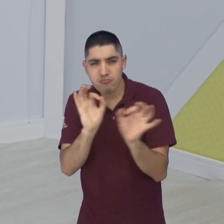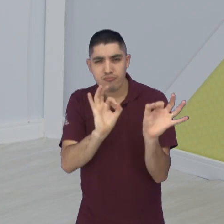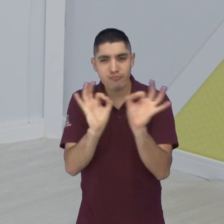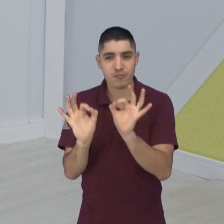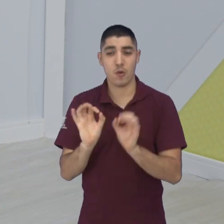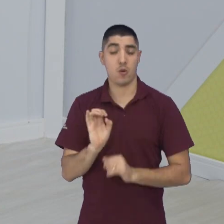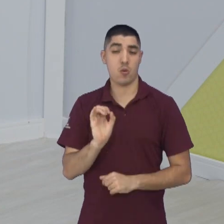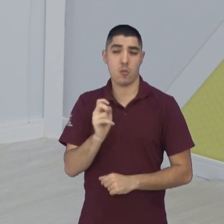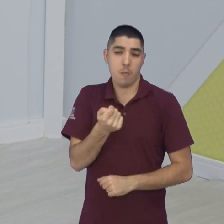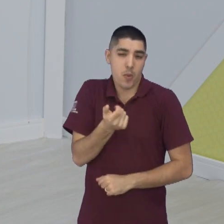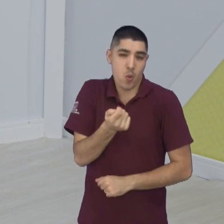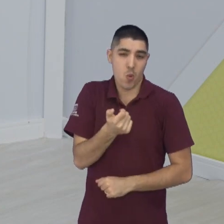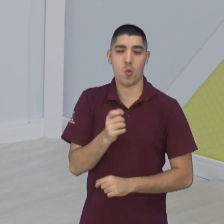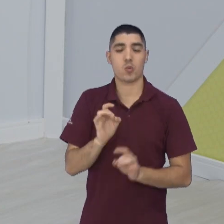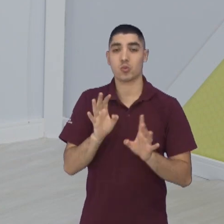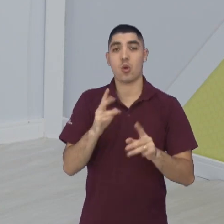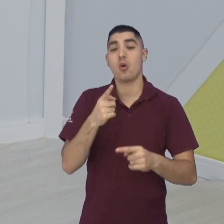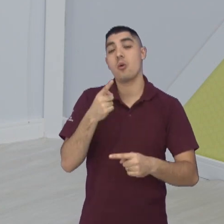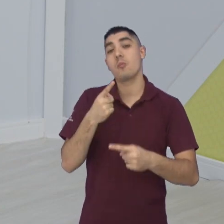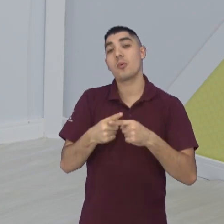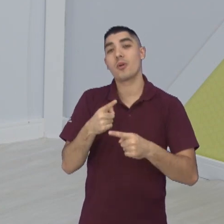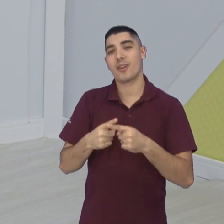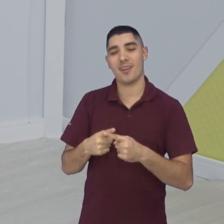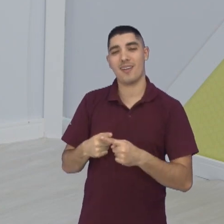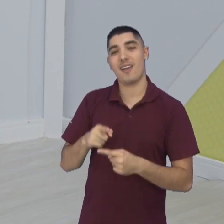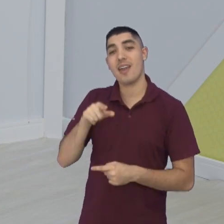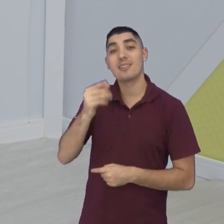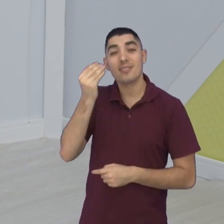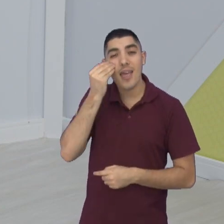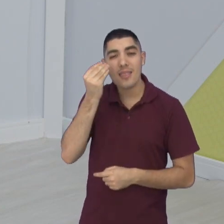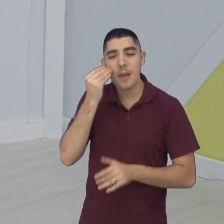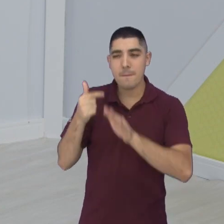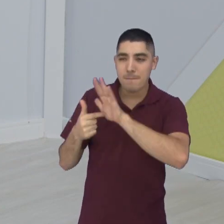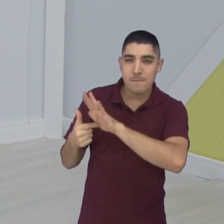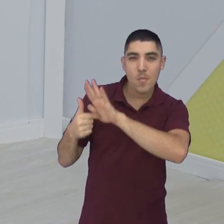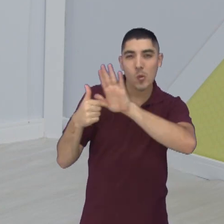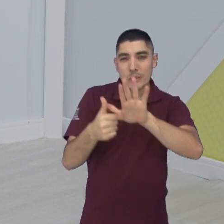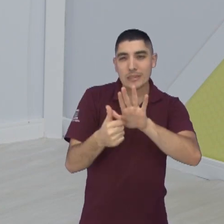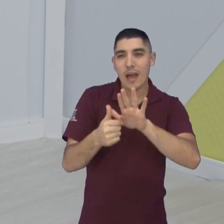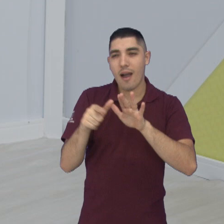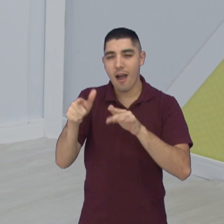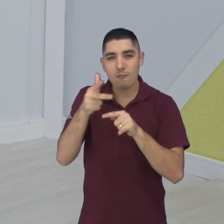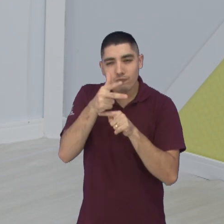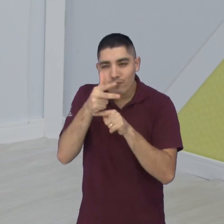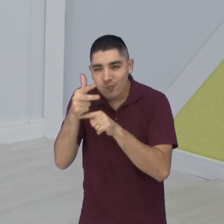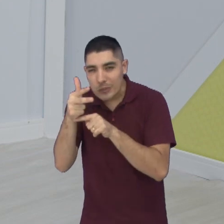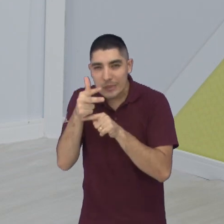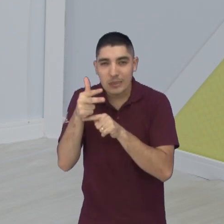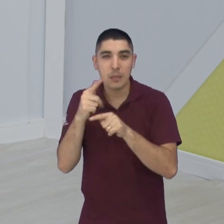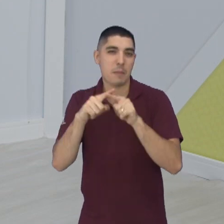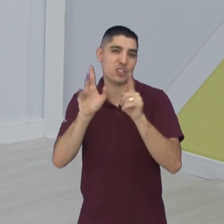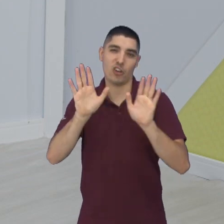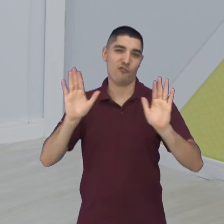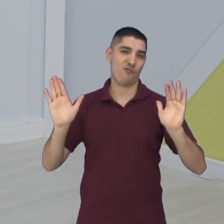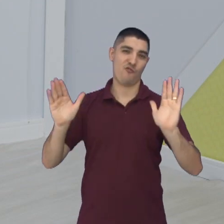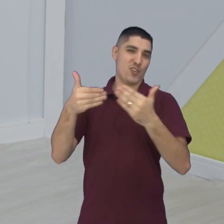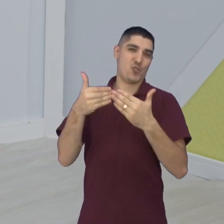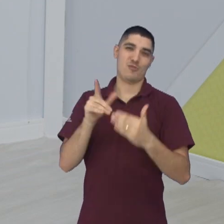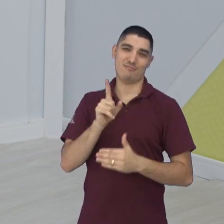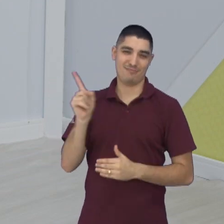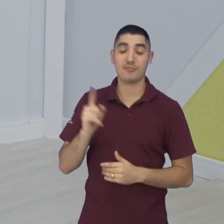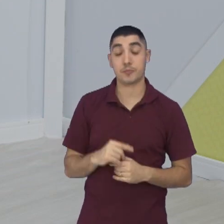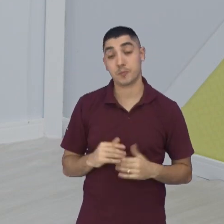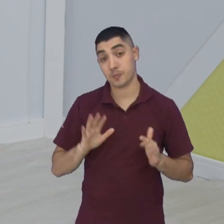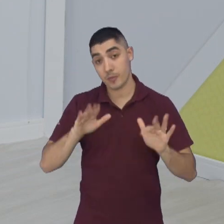trabalho aí do nosso Coquinha, para tentar trazer alguma imagem para você do treinamento de ontem. Mas, Brunão, o João falou